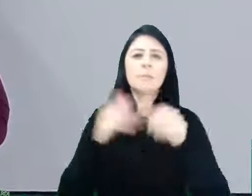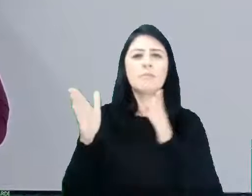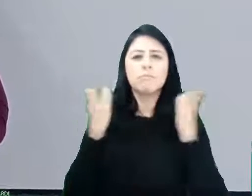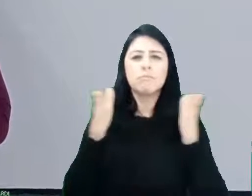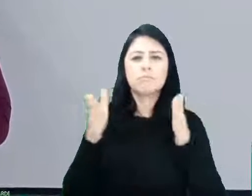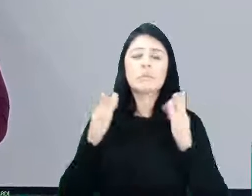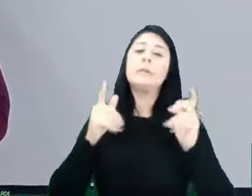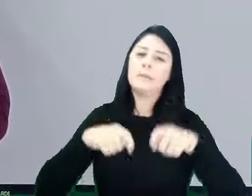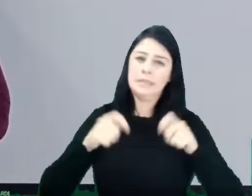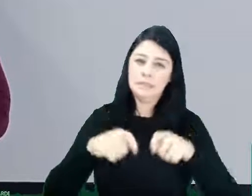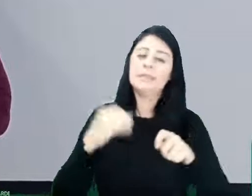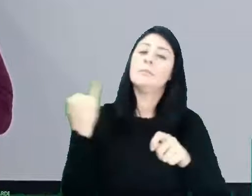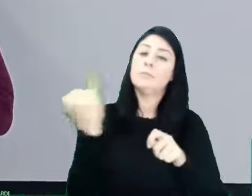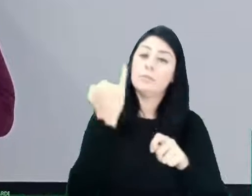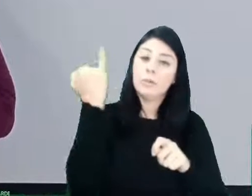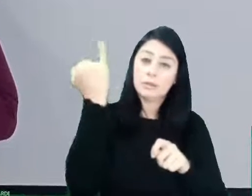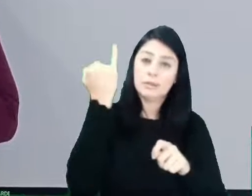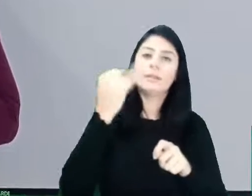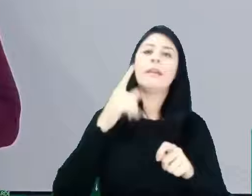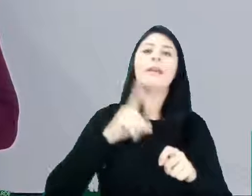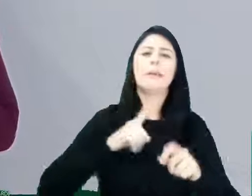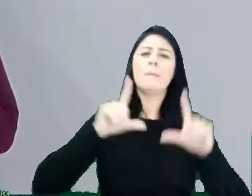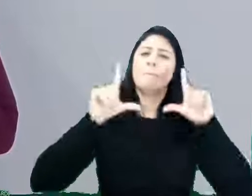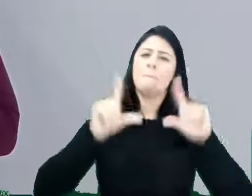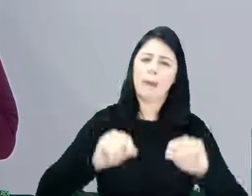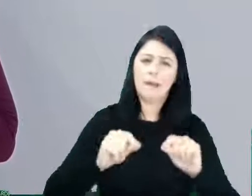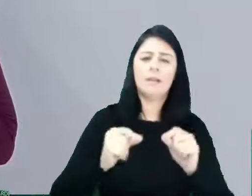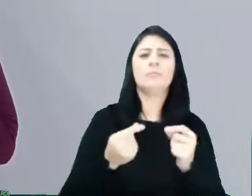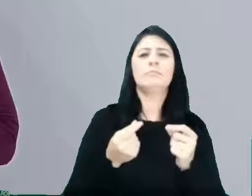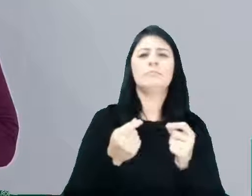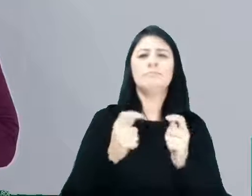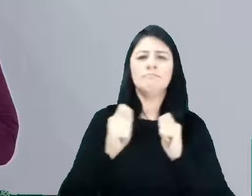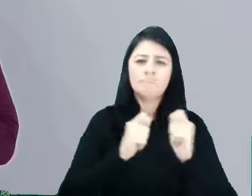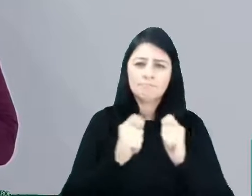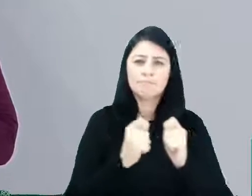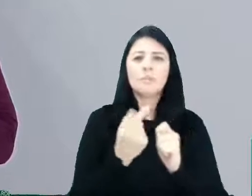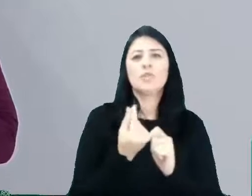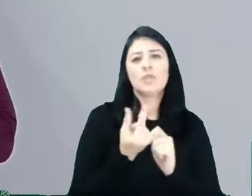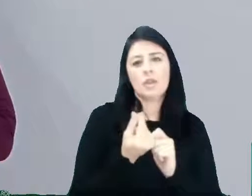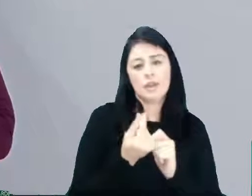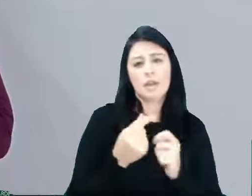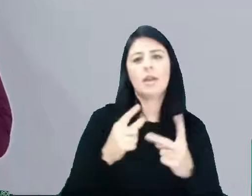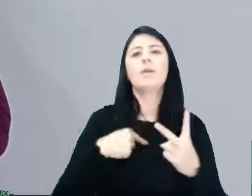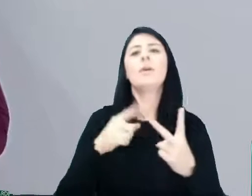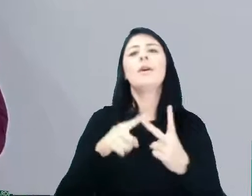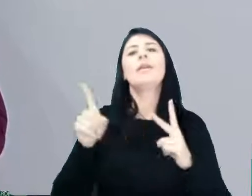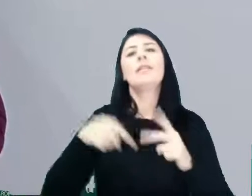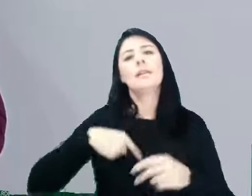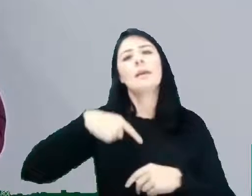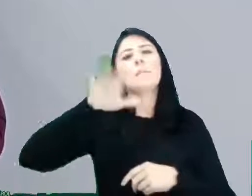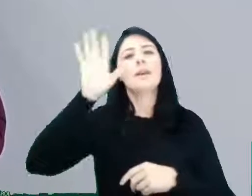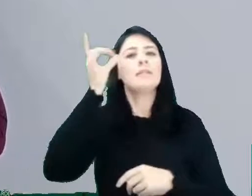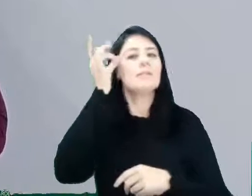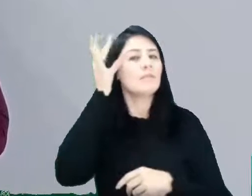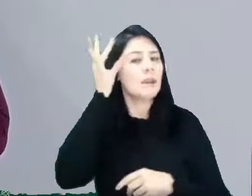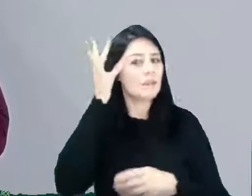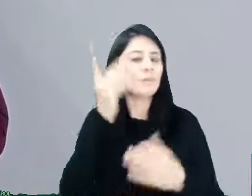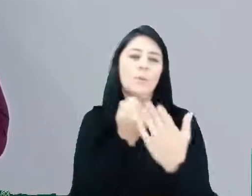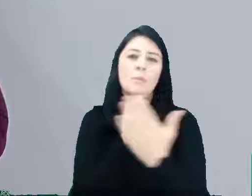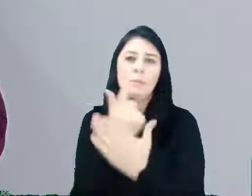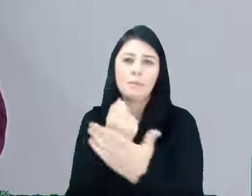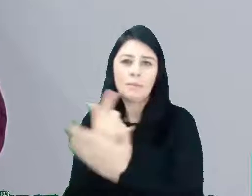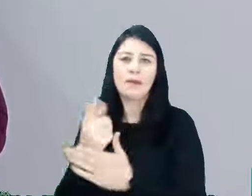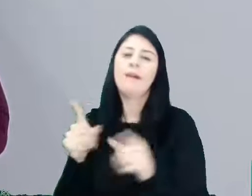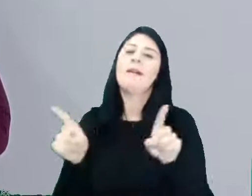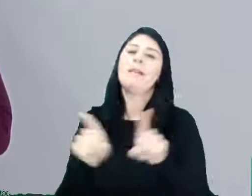são essenciais para a alimentação. Elas é uma opção barata, é uma opção que é mais acessível para nós,